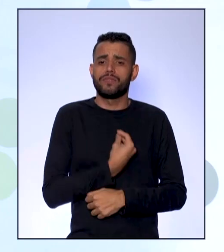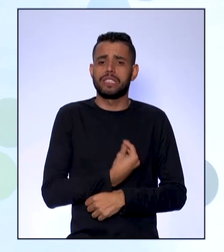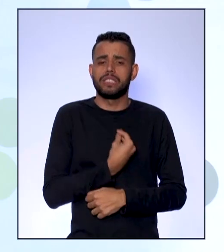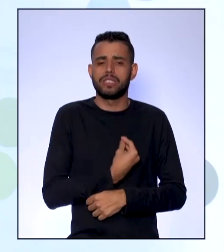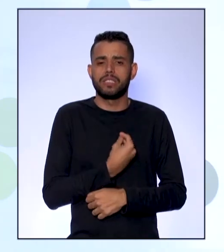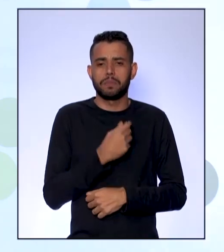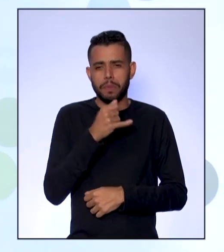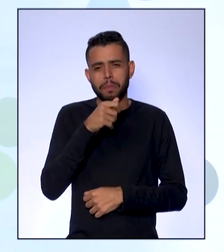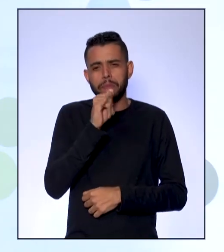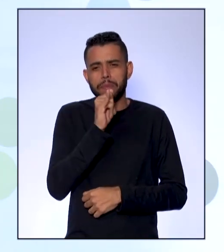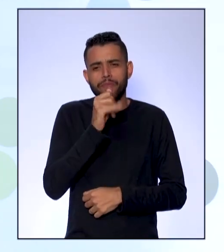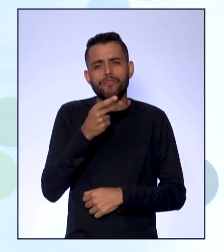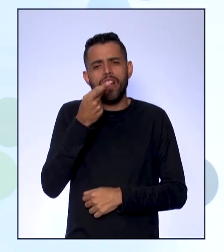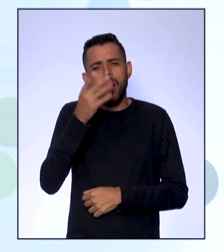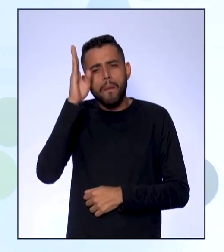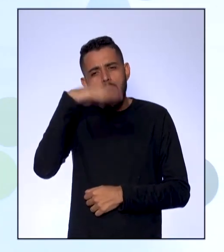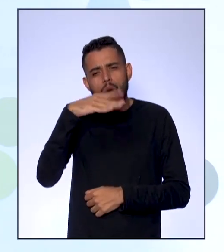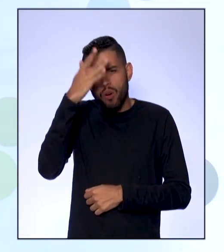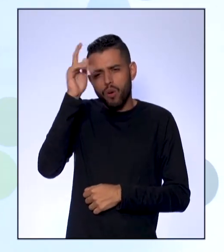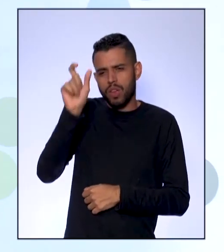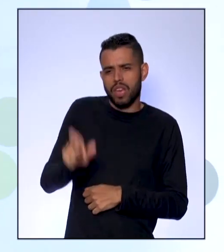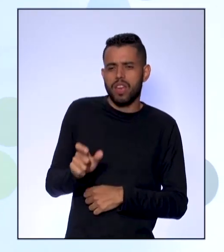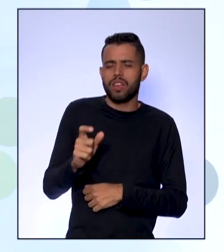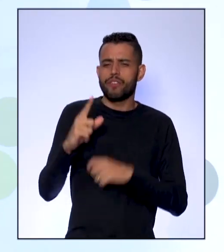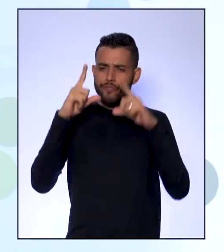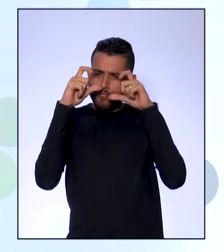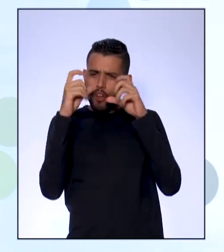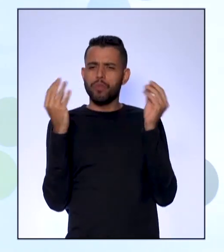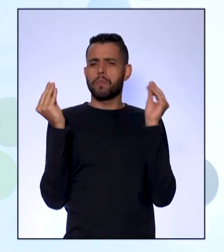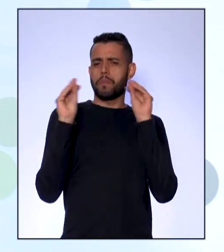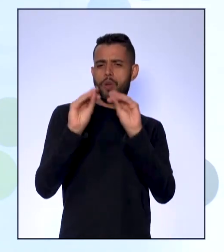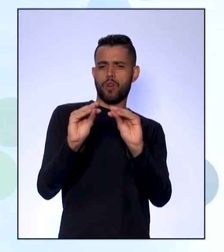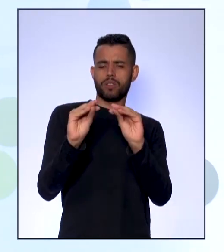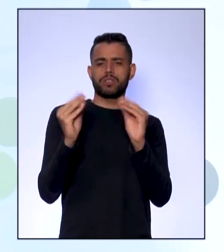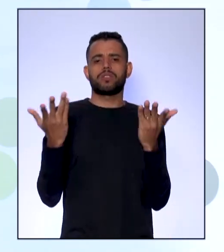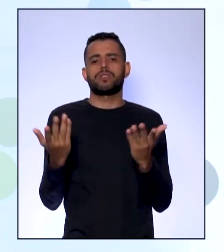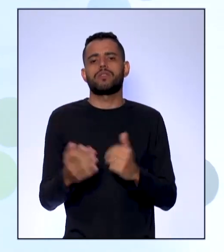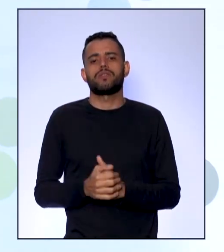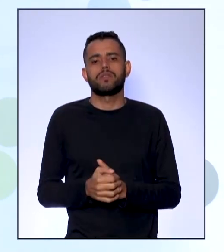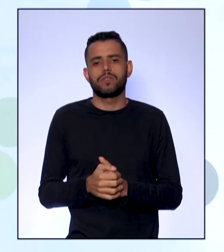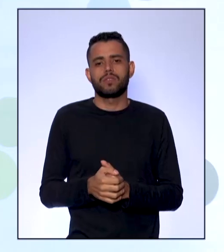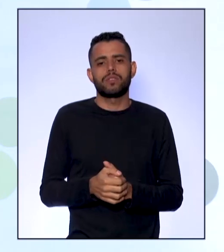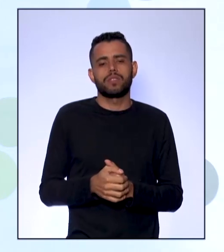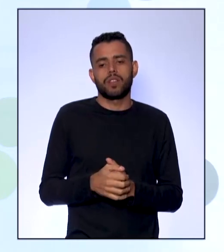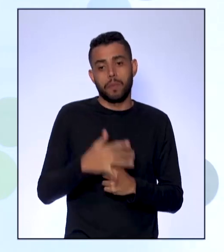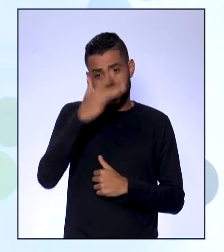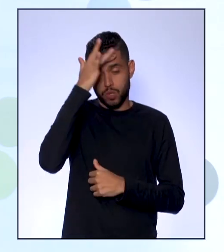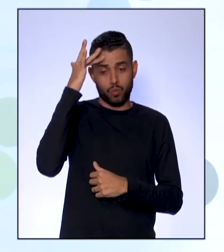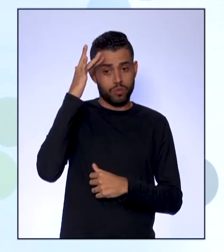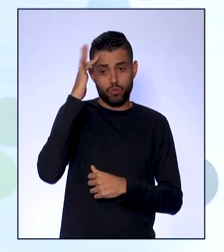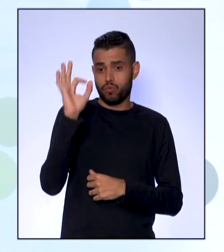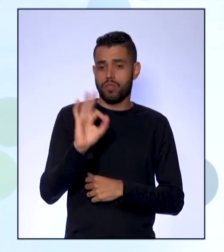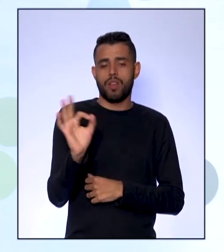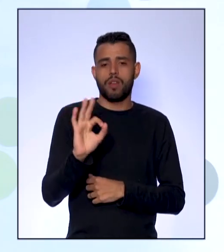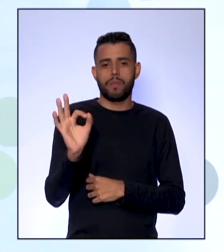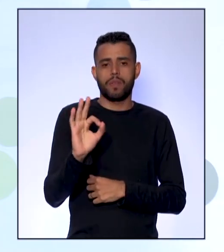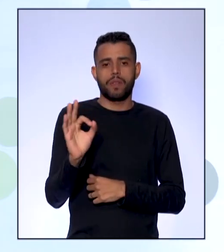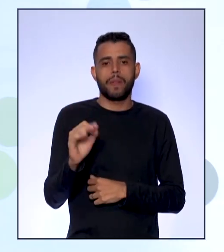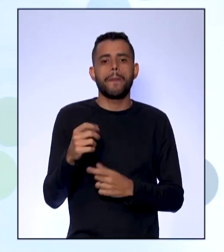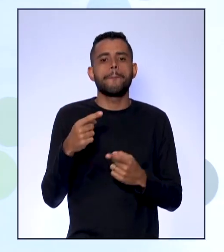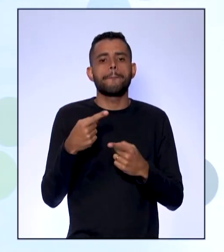fala mal de alguém, a gente posta alguma coisa, posta uma foto zoando, sem a pessoa saber. Eu quero deixar isso bem claro.